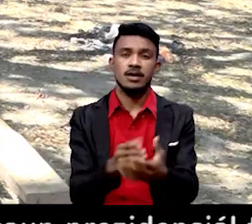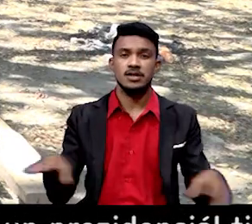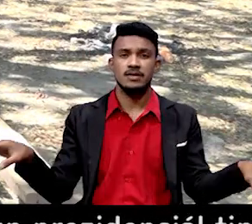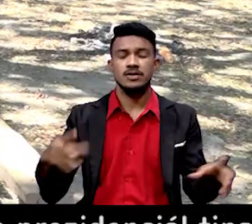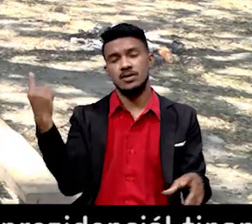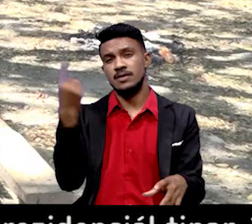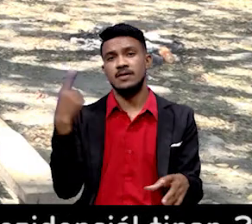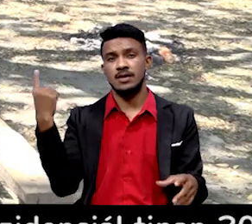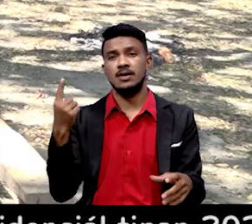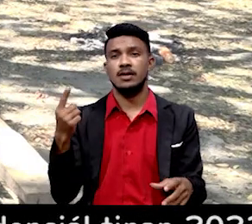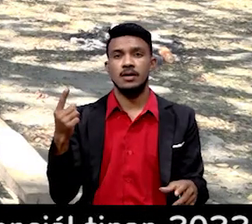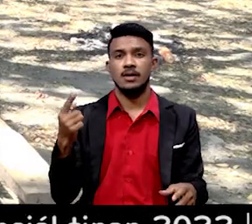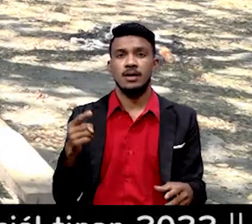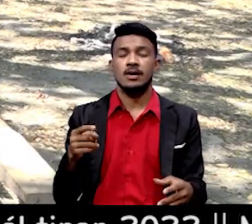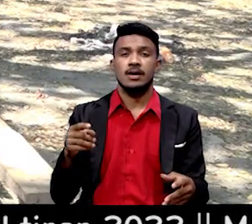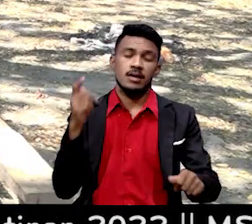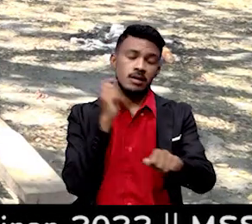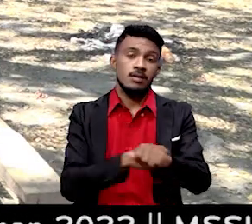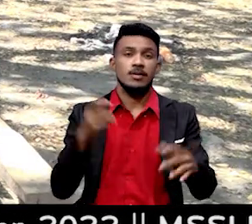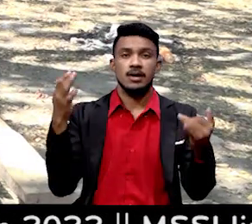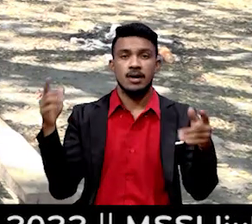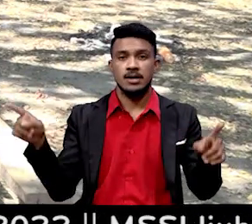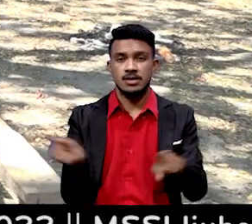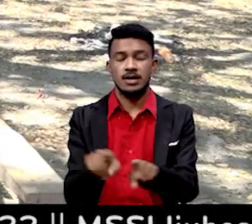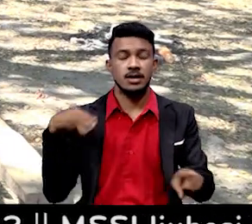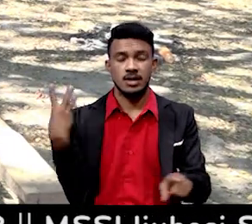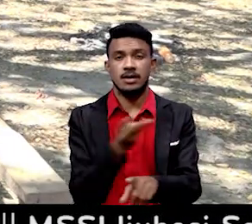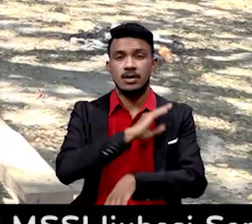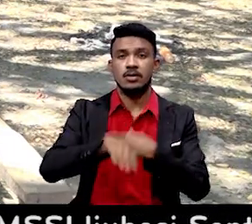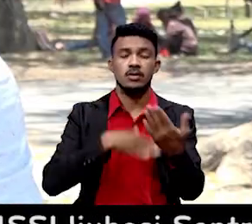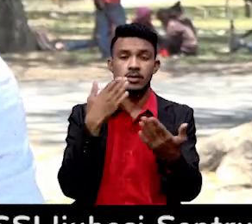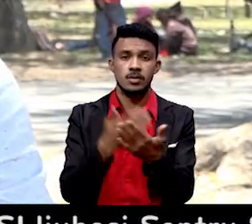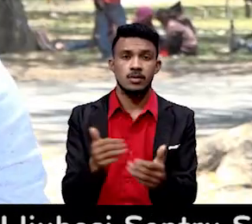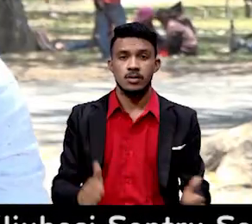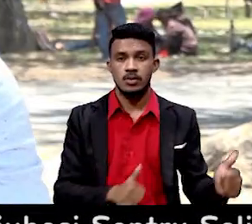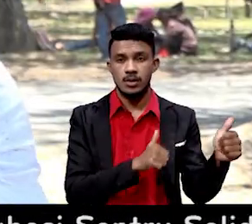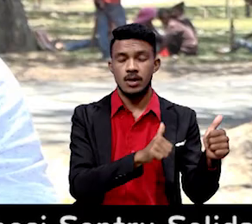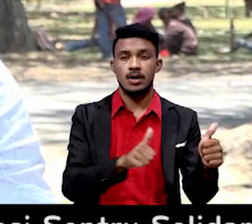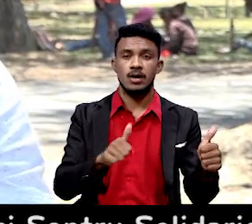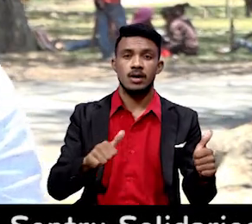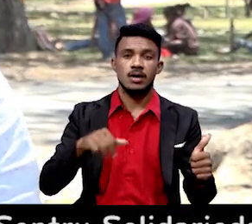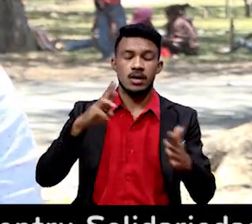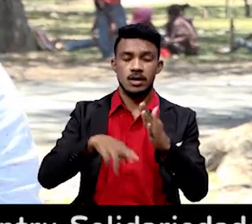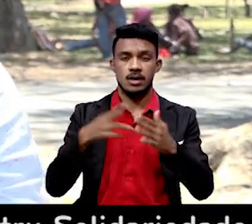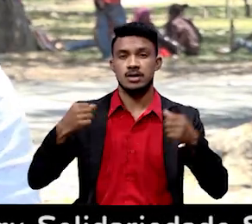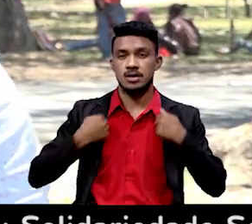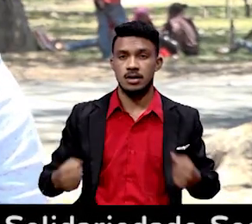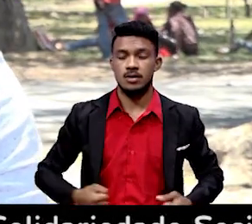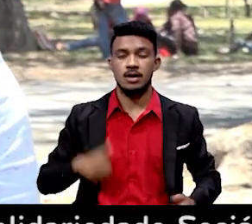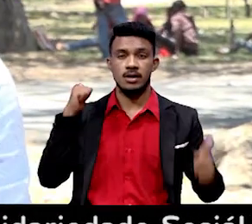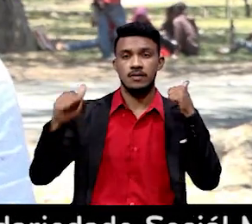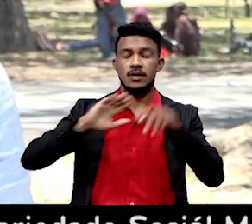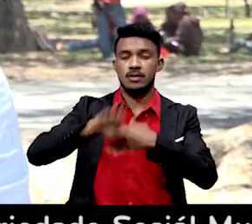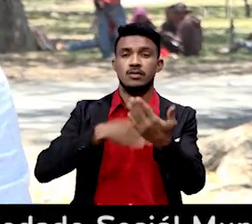mão ser continuar lá. A situação é cansa, né? E da rotuto tem que ser cumprir o protocolo, sabe? Então tem que ser ativo da rotuto, tem que ser para